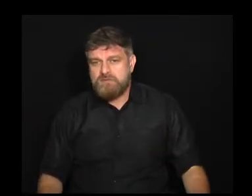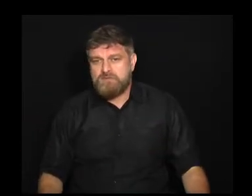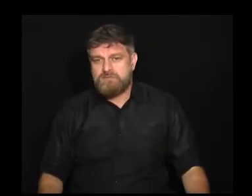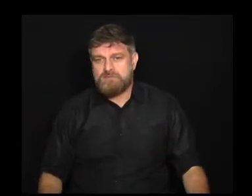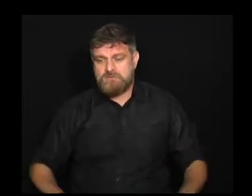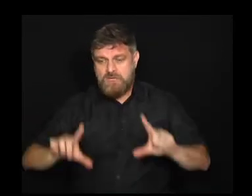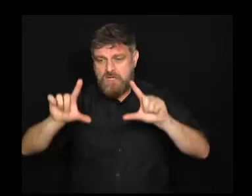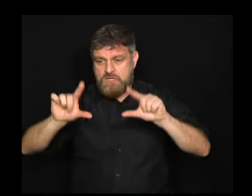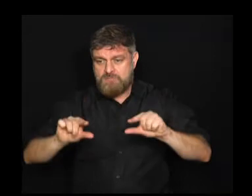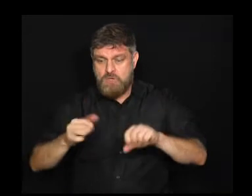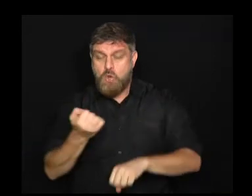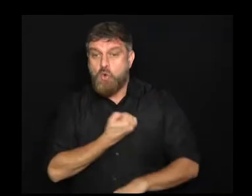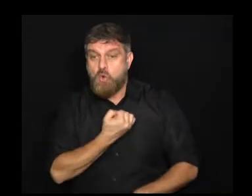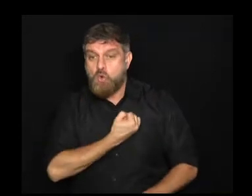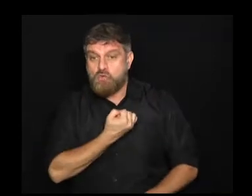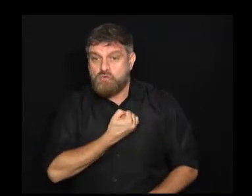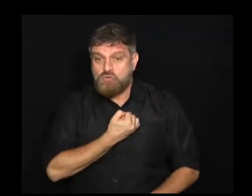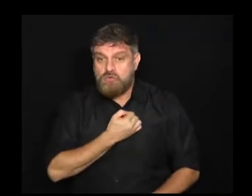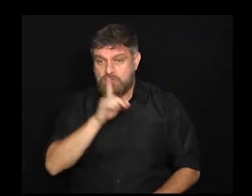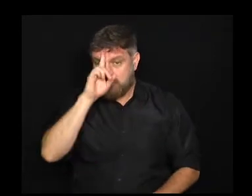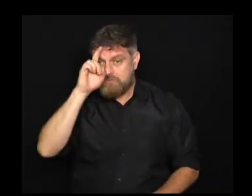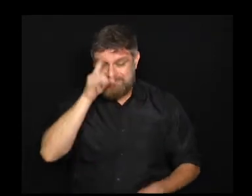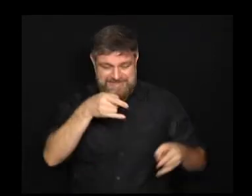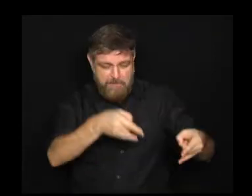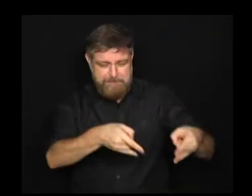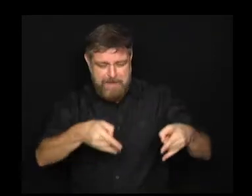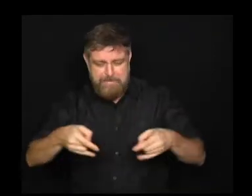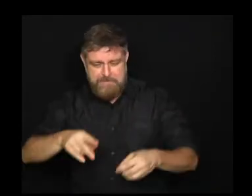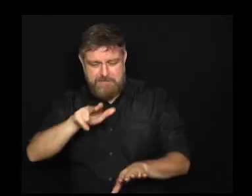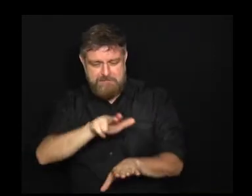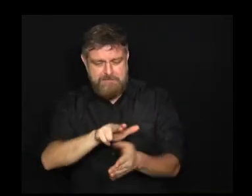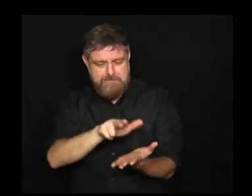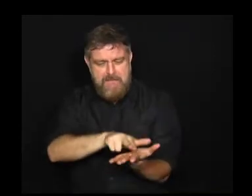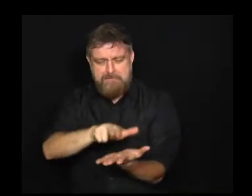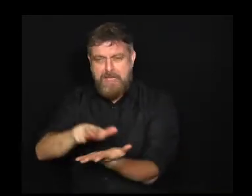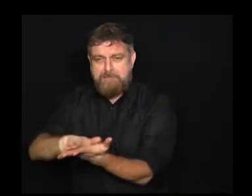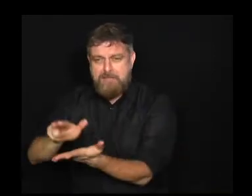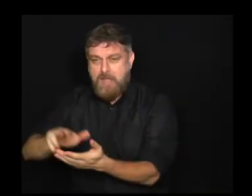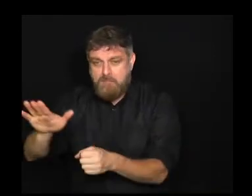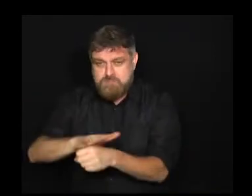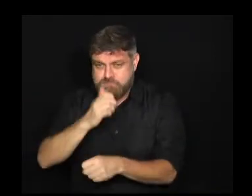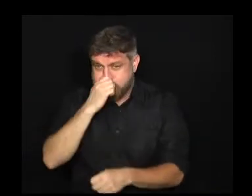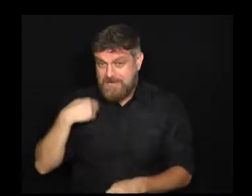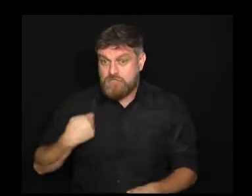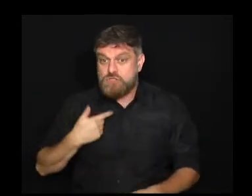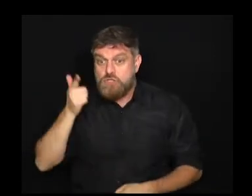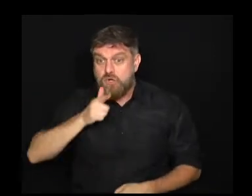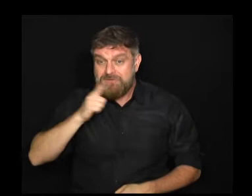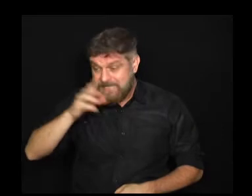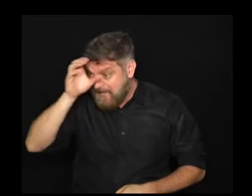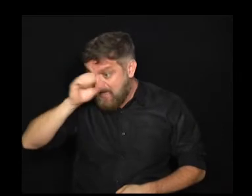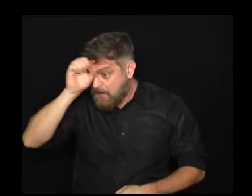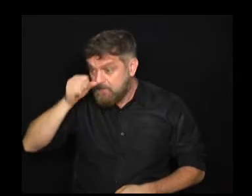diminuir a demanda compactada no mesmo momento. Segundo, a gente ganha tempo para aprender um pouco